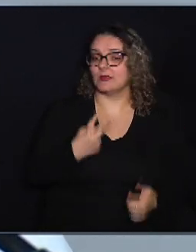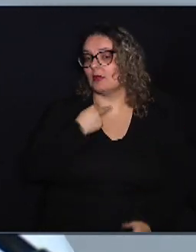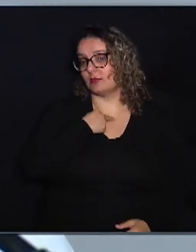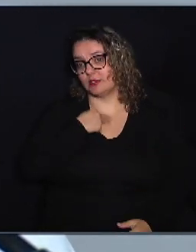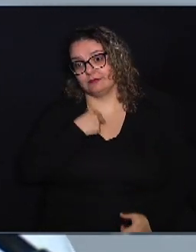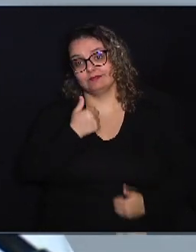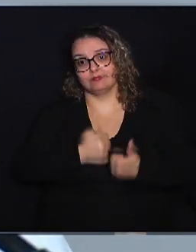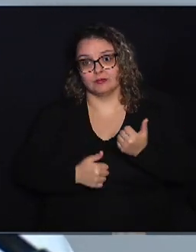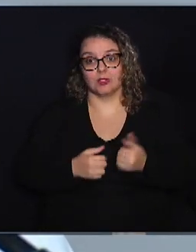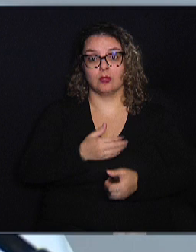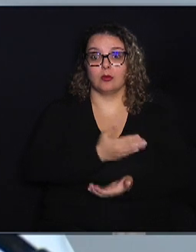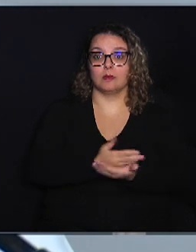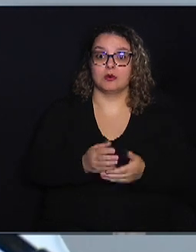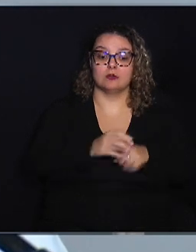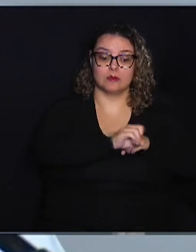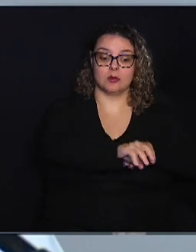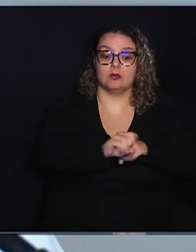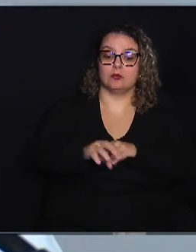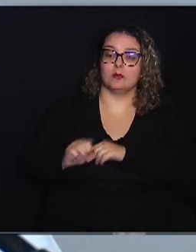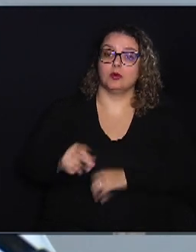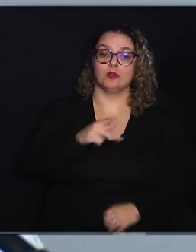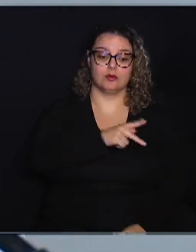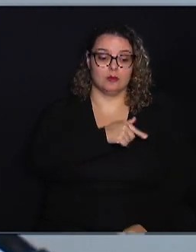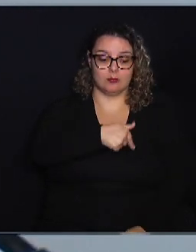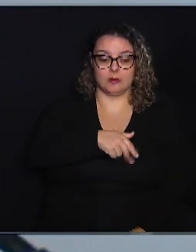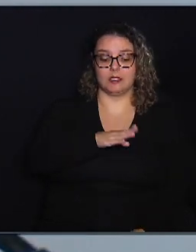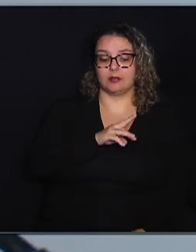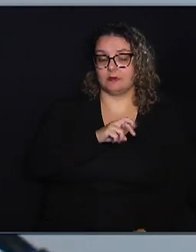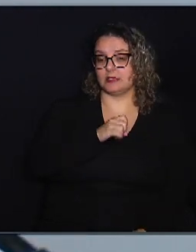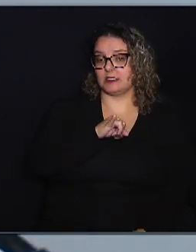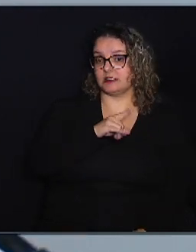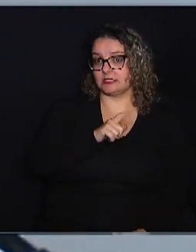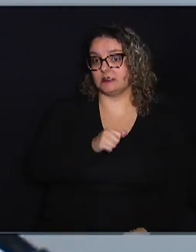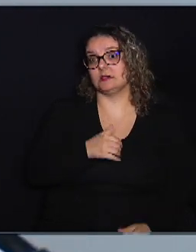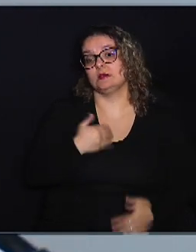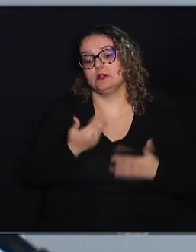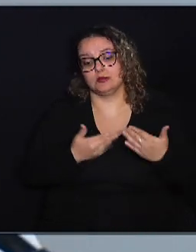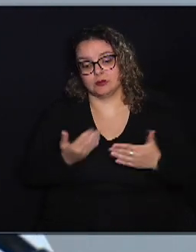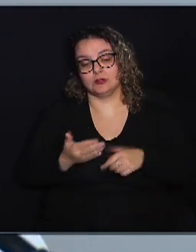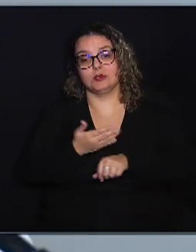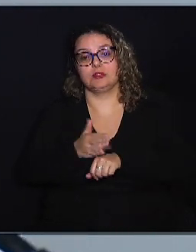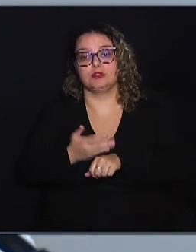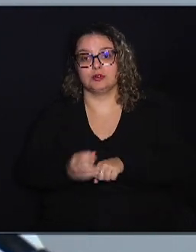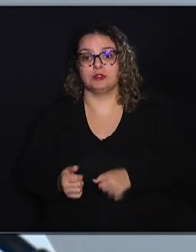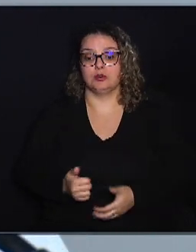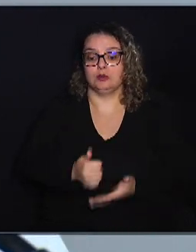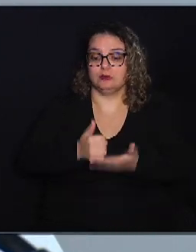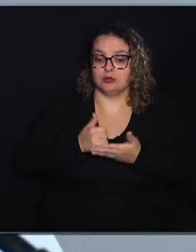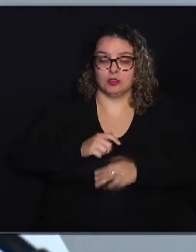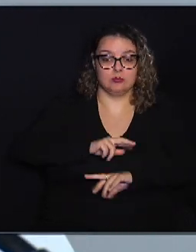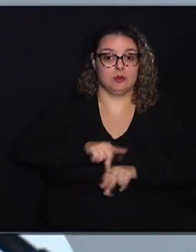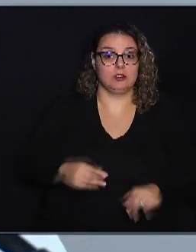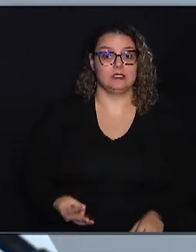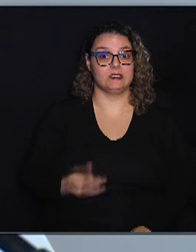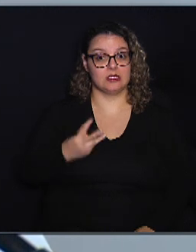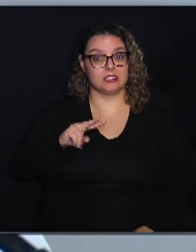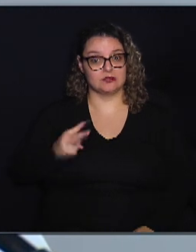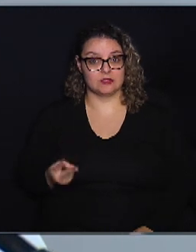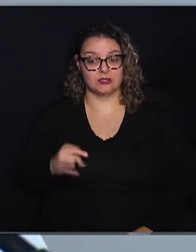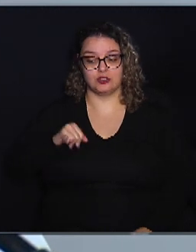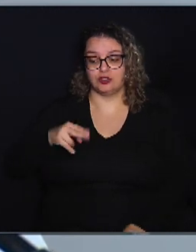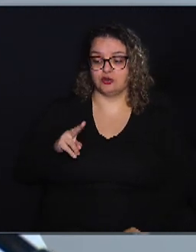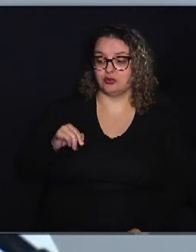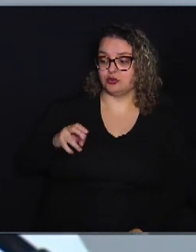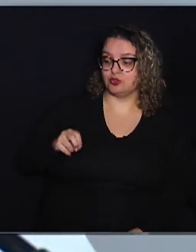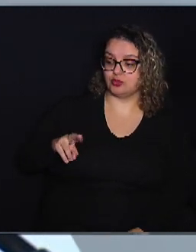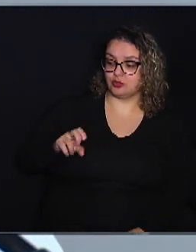começou a treinar o time de base do Parque Brasília e, no decorrer da carreira de treinador, conquistou títulos títulos, sendo tricampeão de juniores da base do